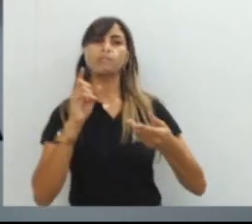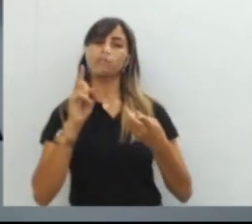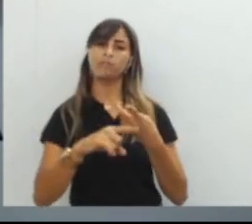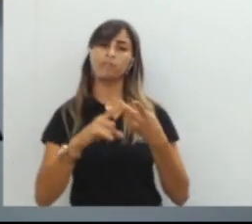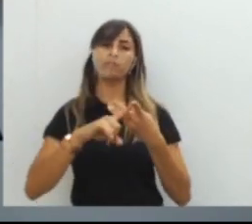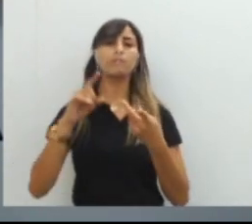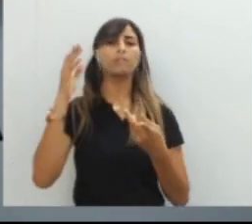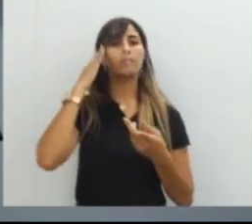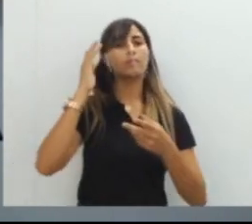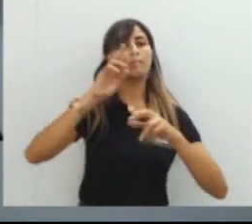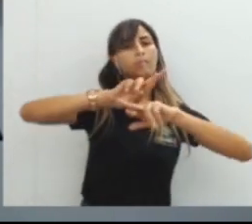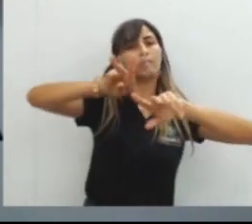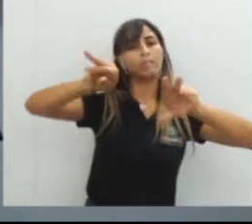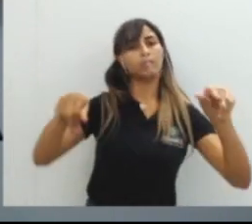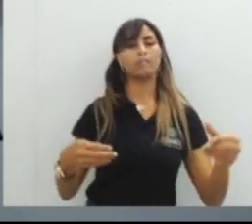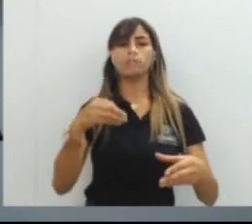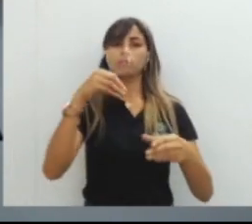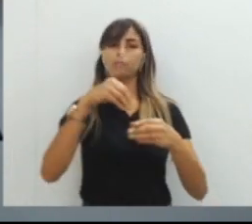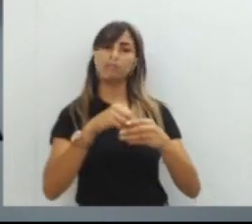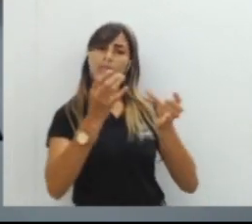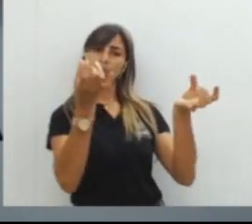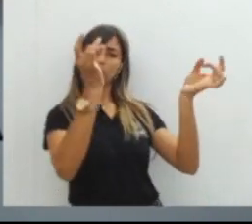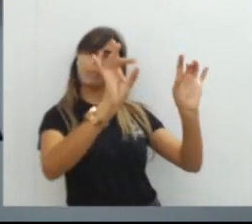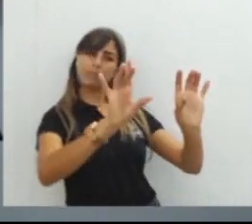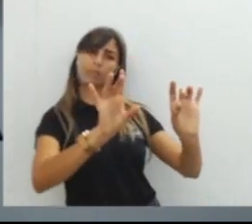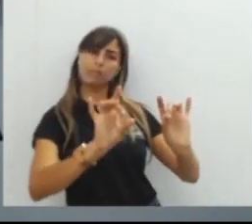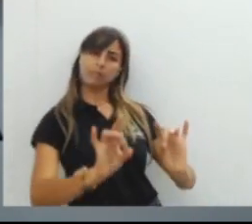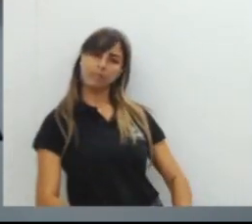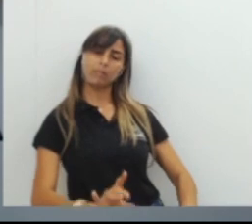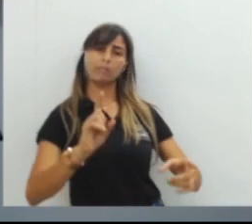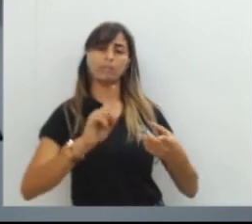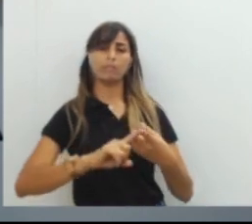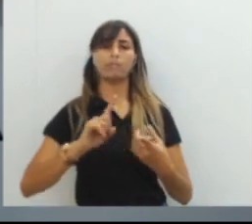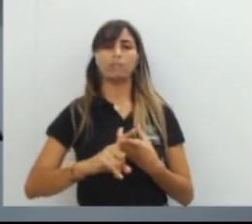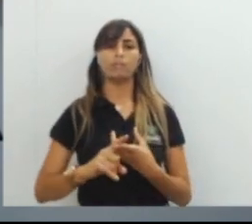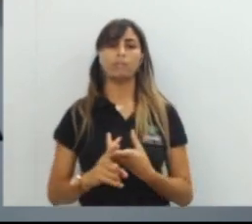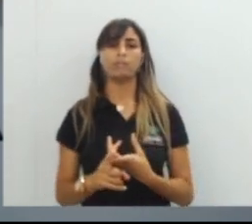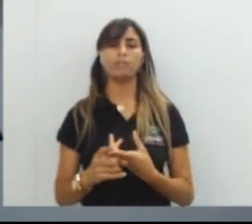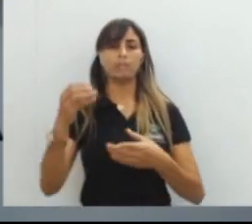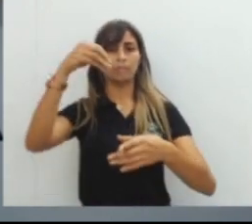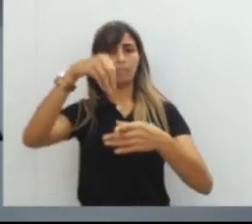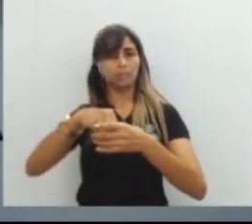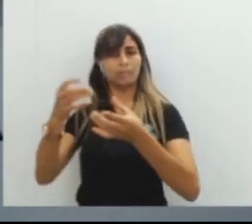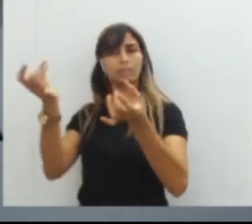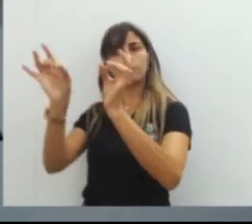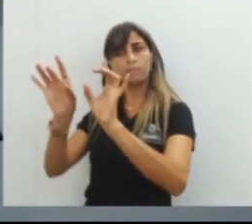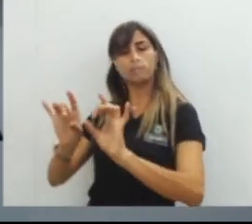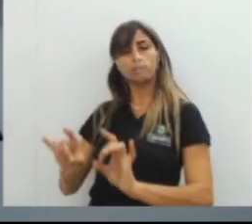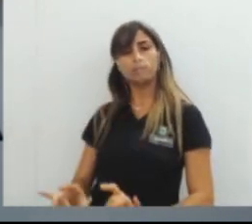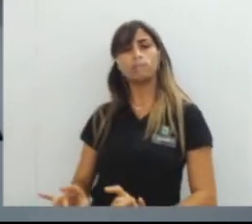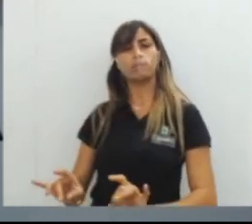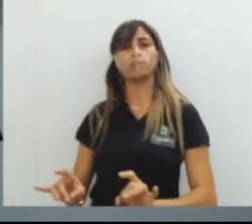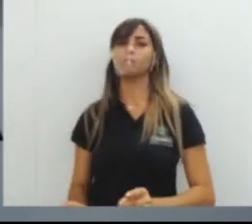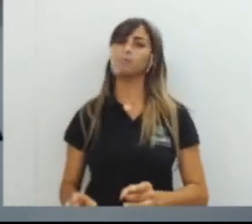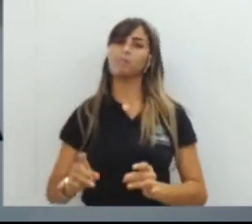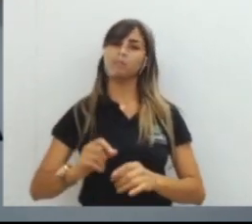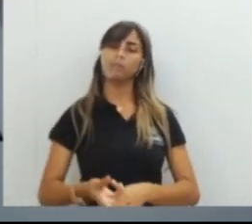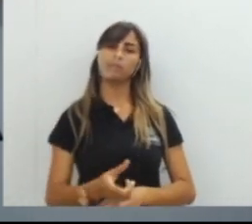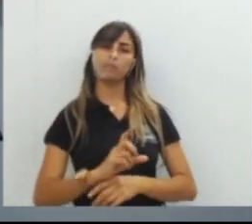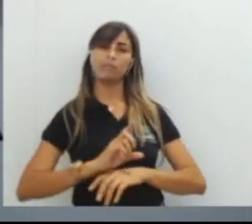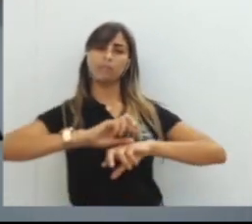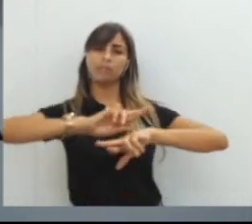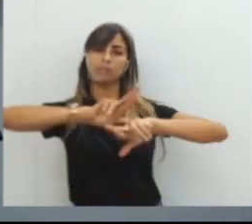ainda a diversidade dentro de espécies, entre espécies e de ecossistemas,